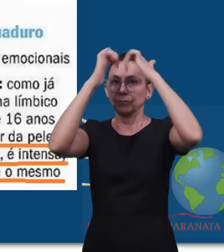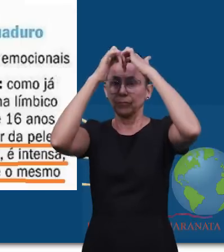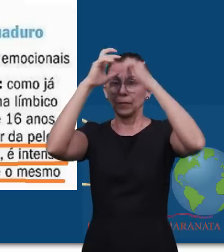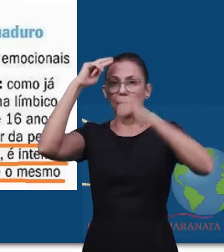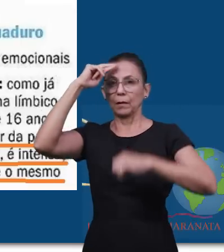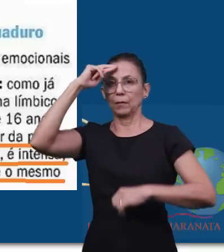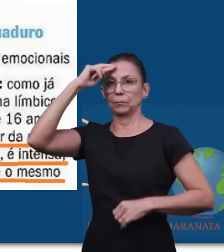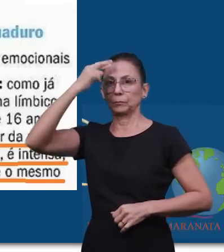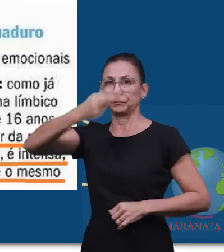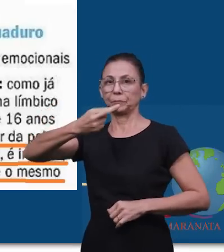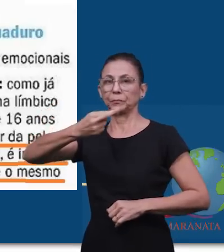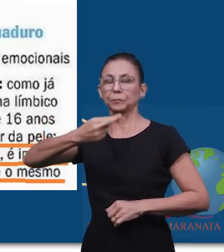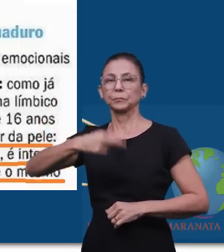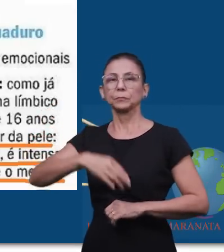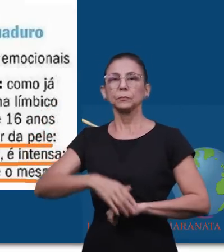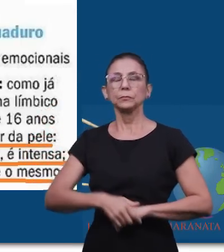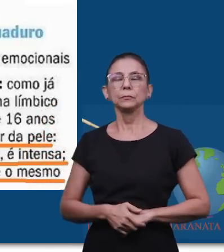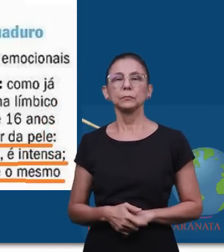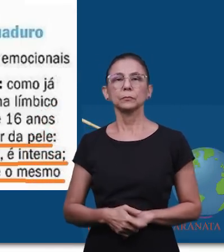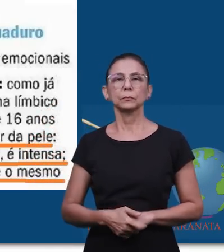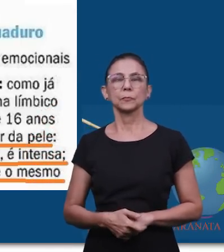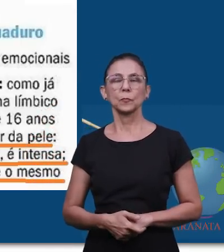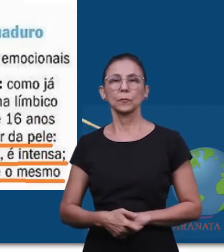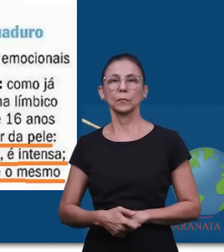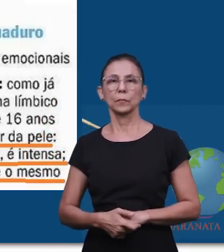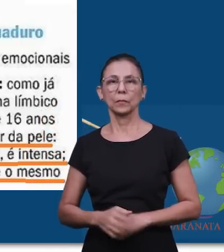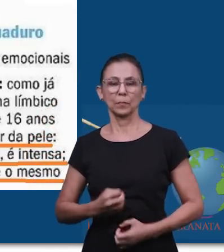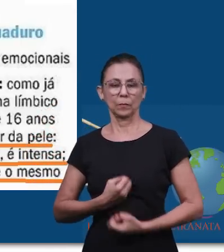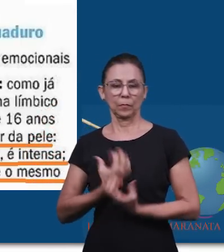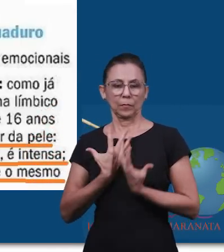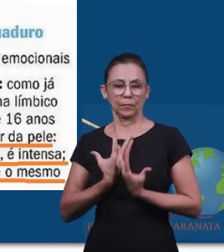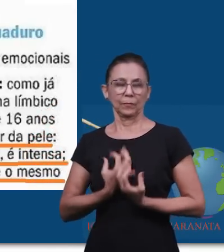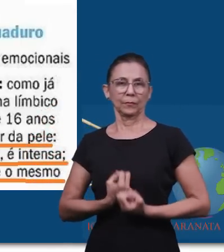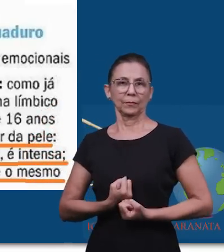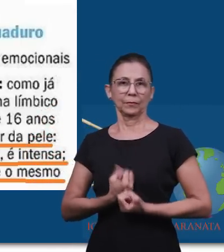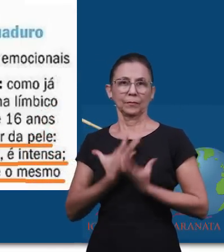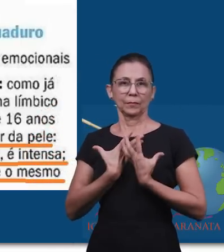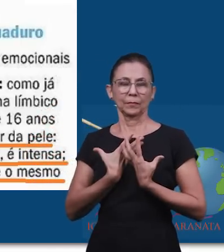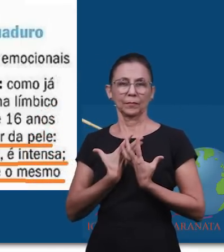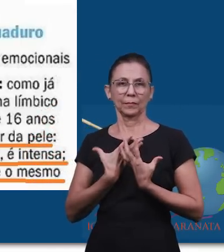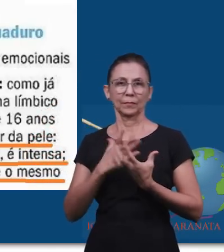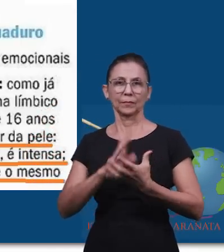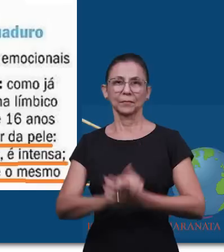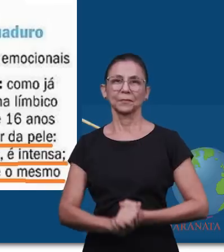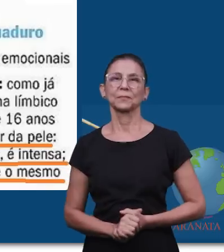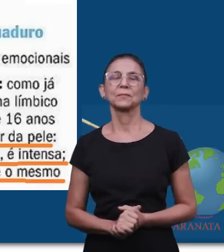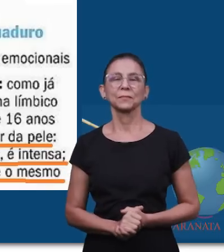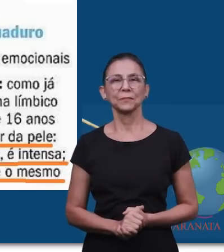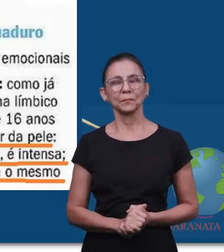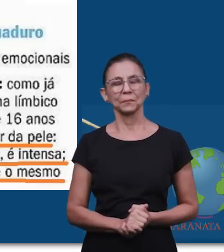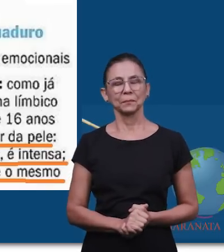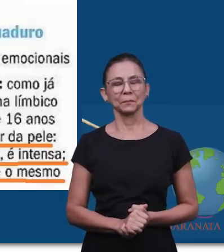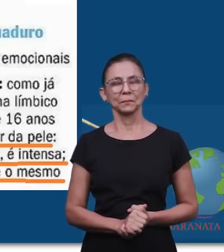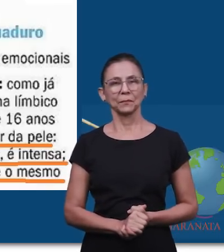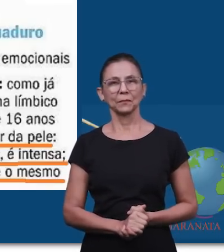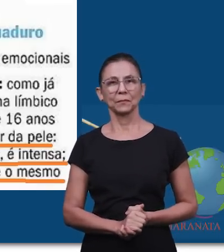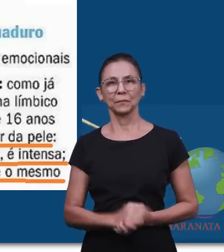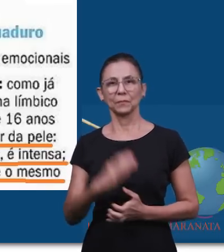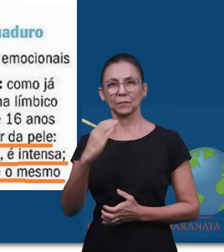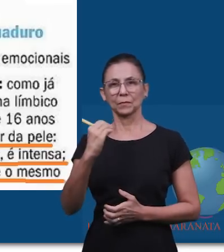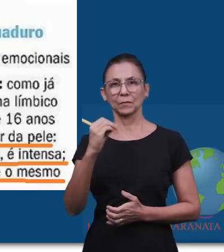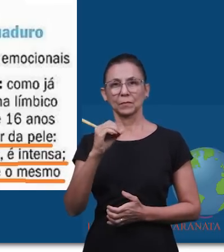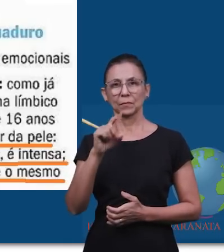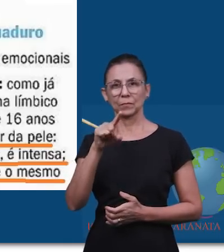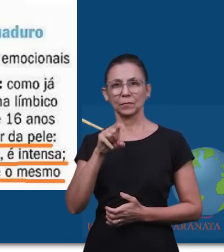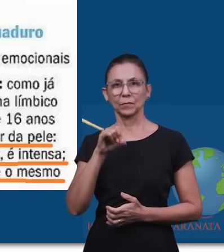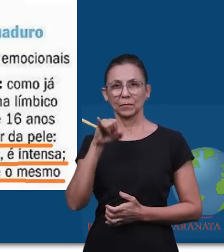pelas emoções, enquanto o córtex pré-frontal, que fica no lombo frontal,